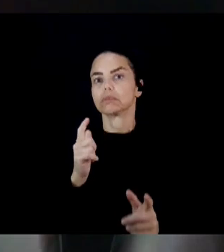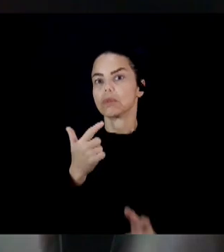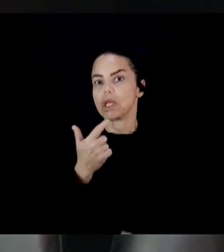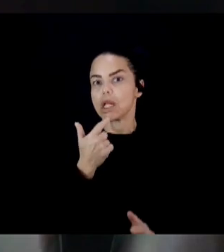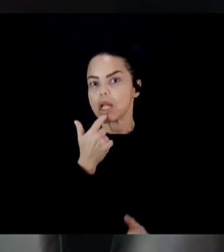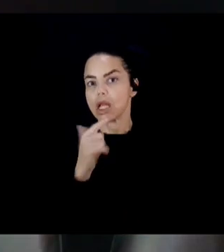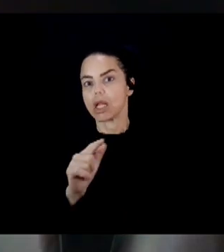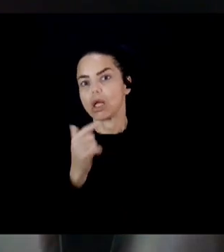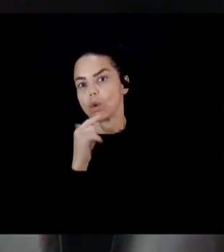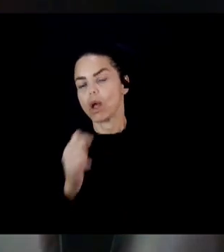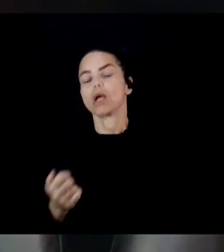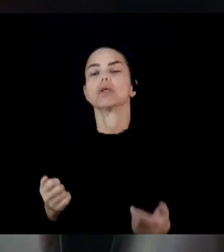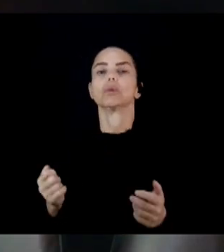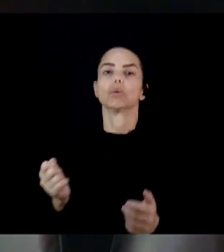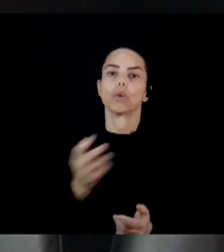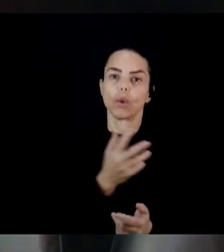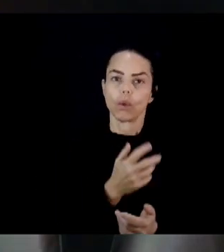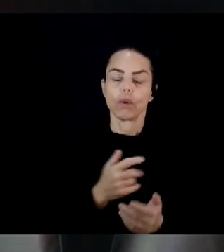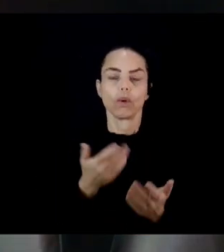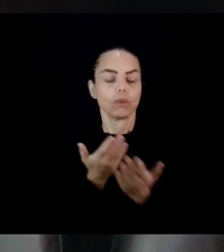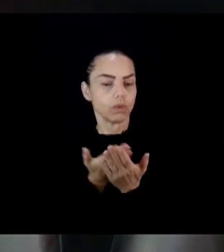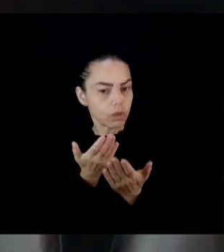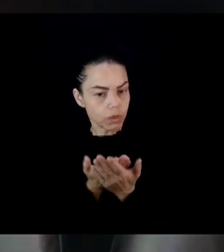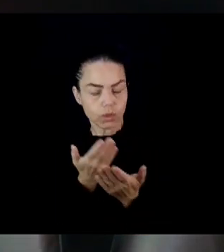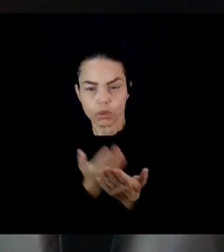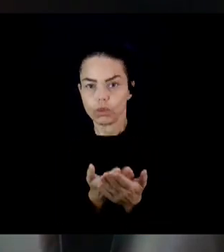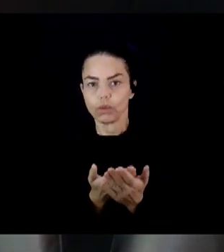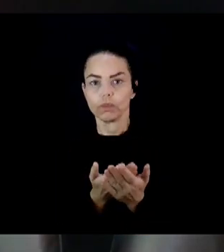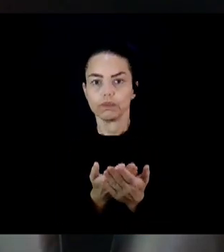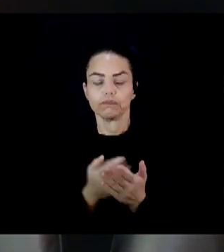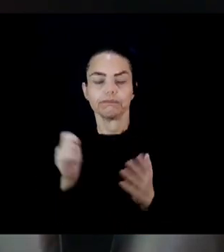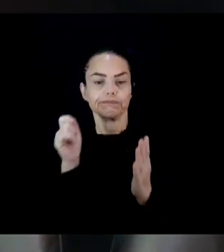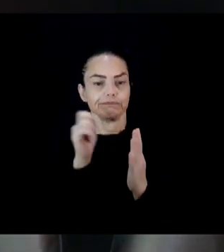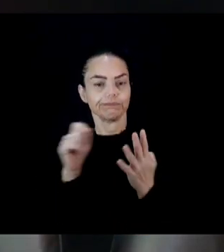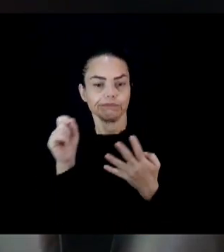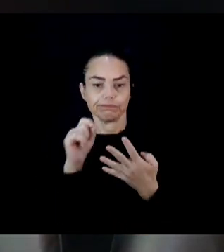sempre estar fazendo as listas dos afazeres do